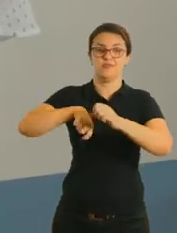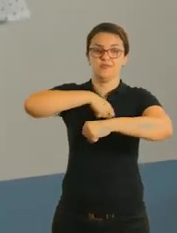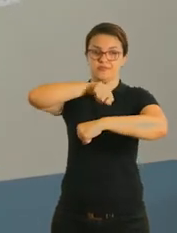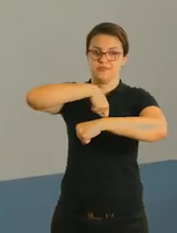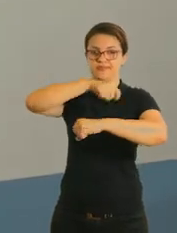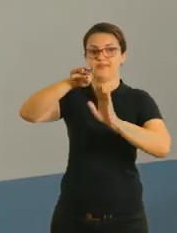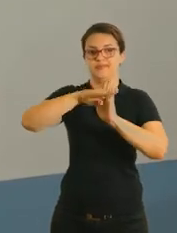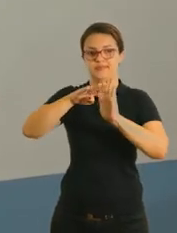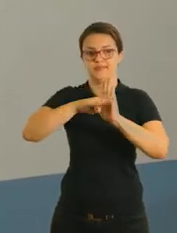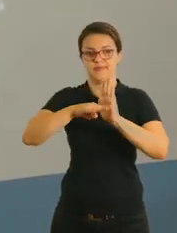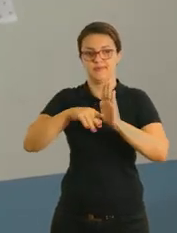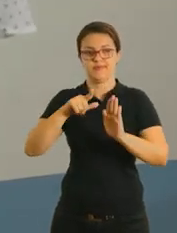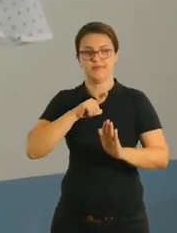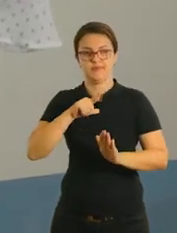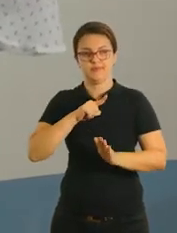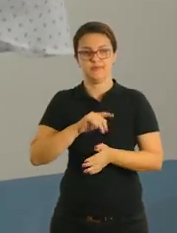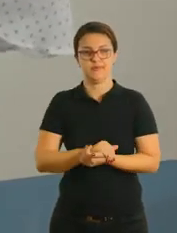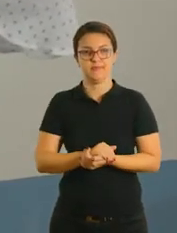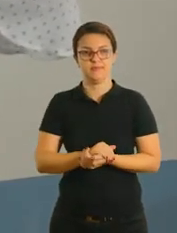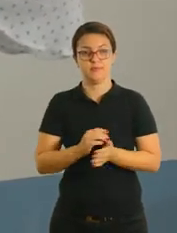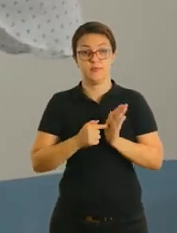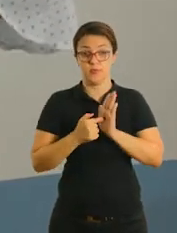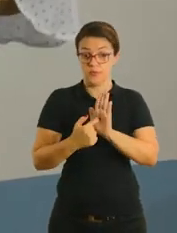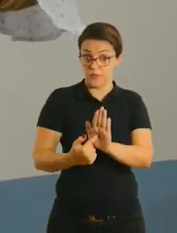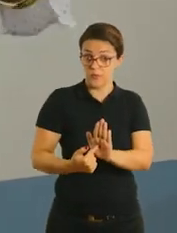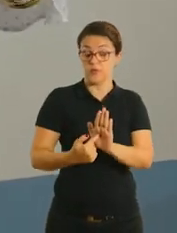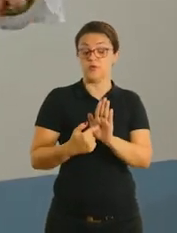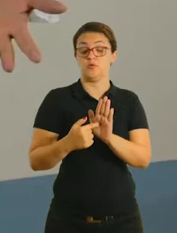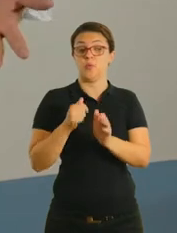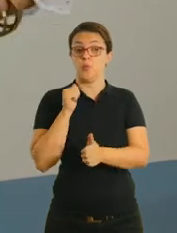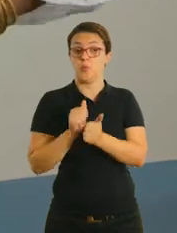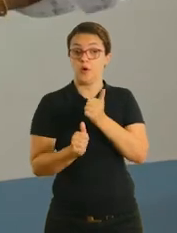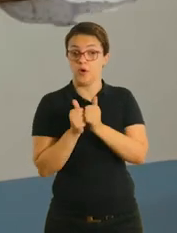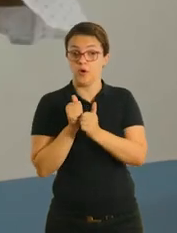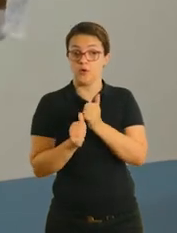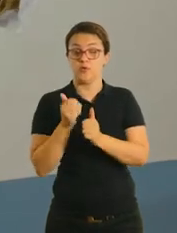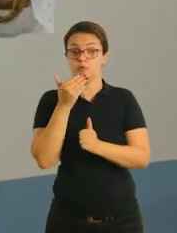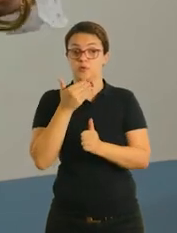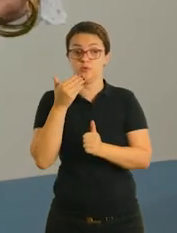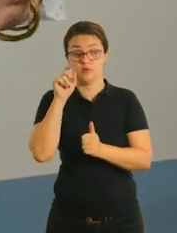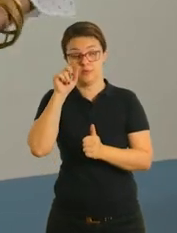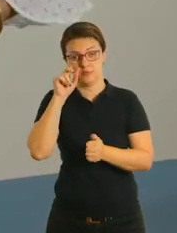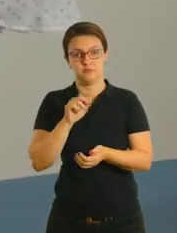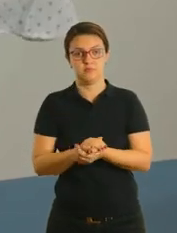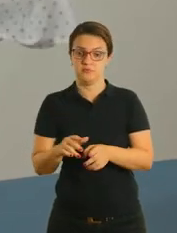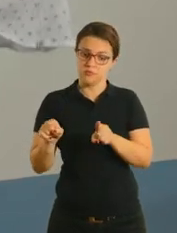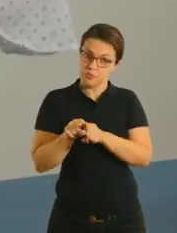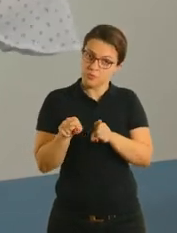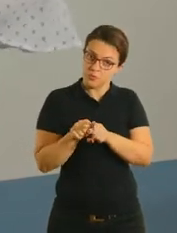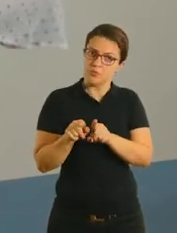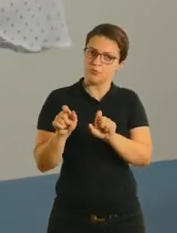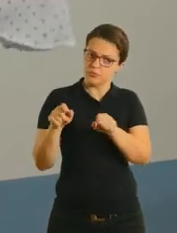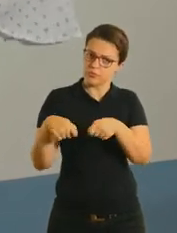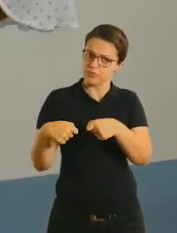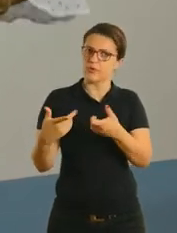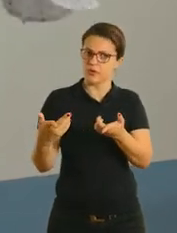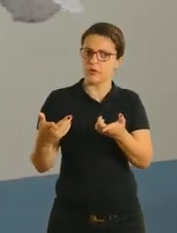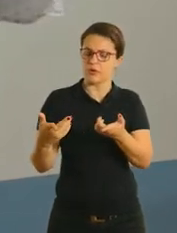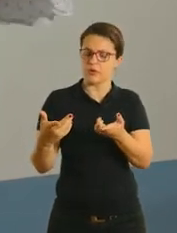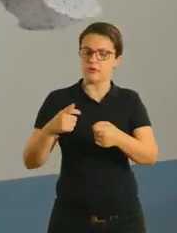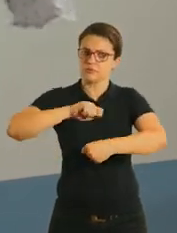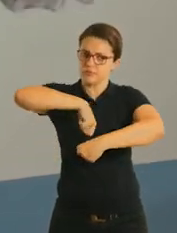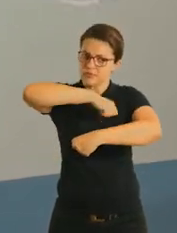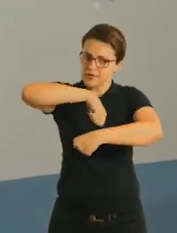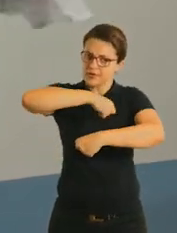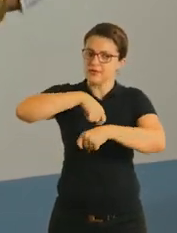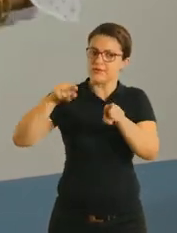Eu sugiro que você mostre o arroz doce. Se for possível que você faça o arroz doce, também é bem positivo, porque a